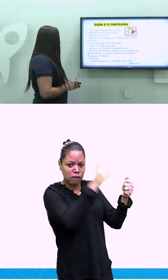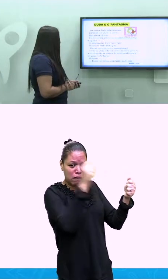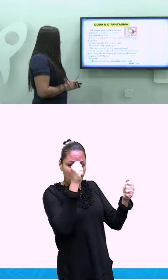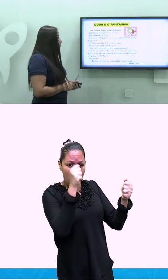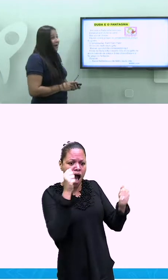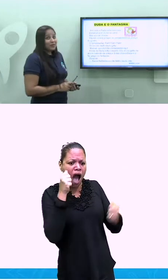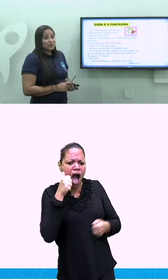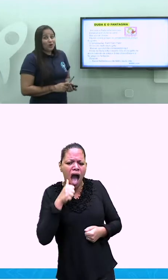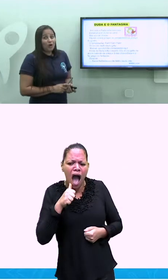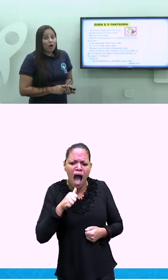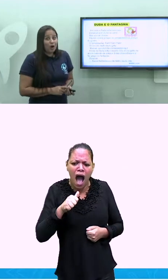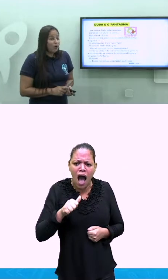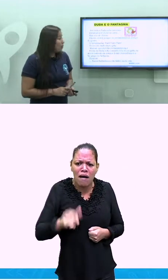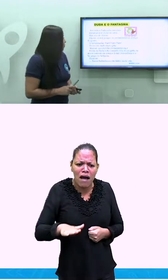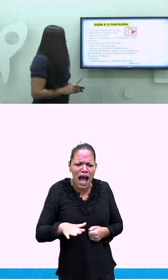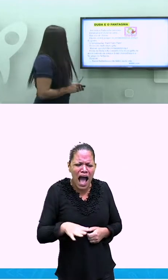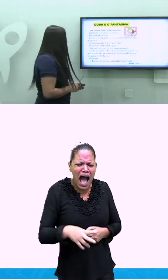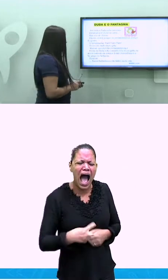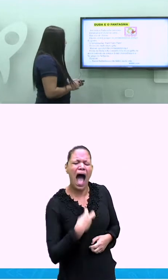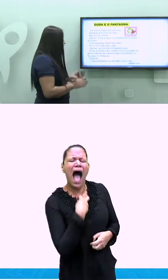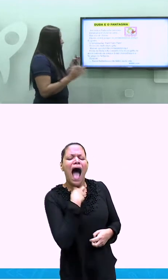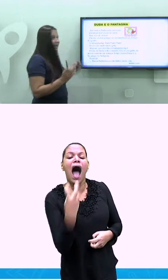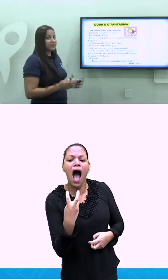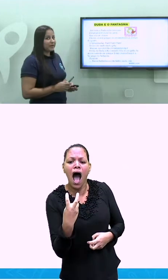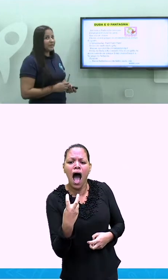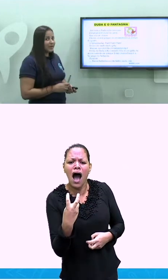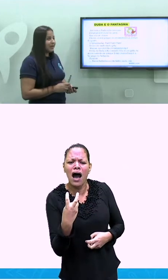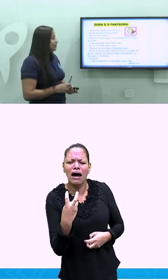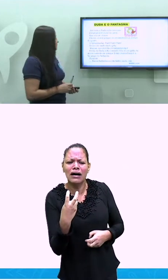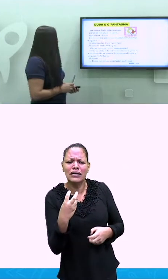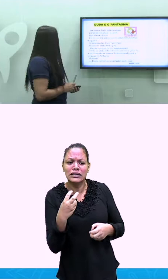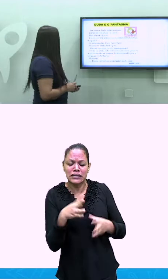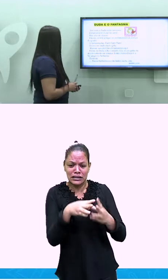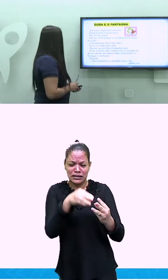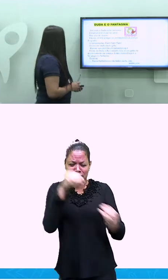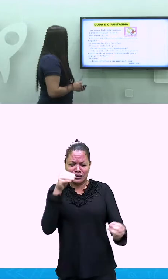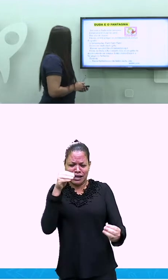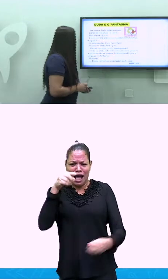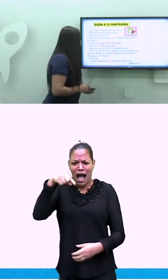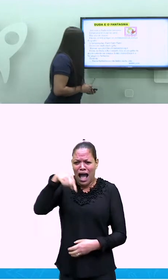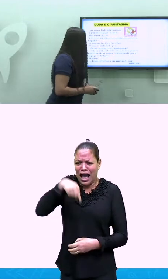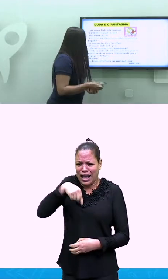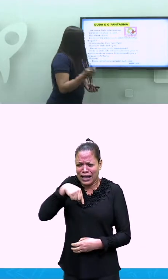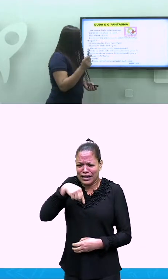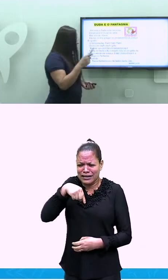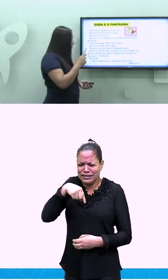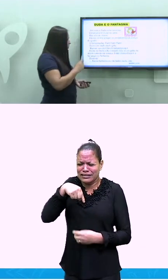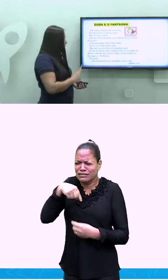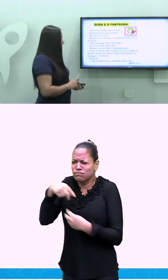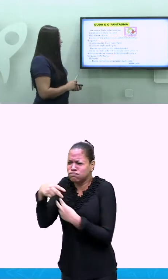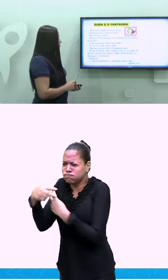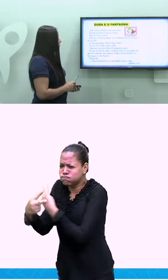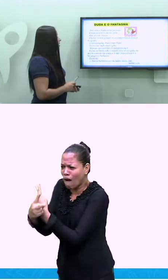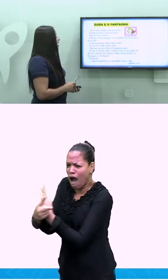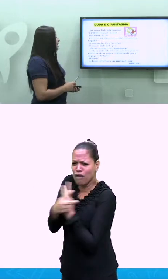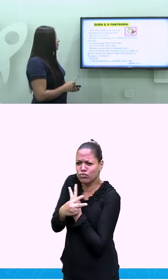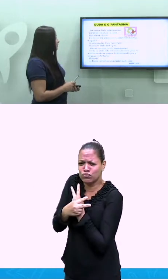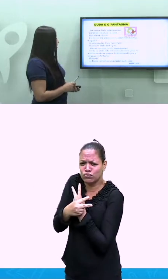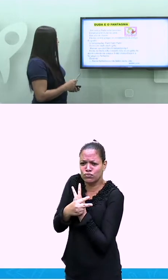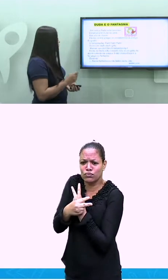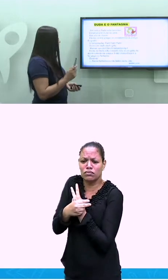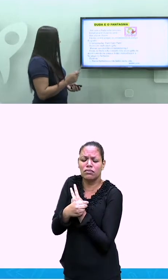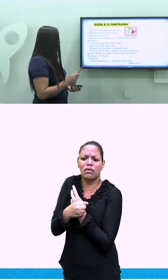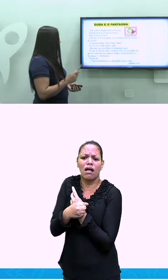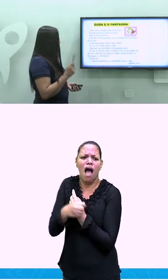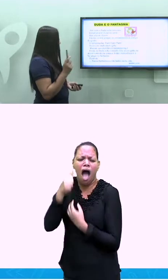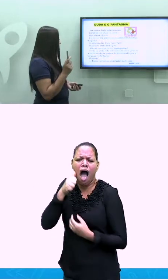grita: mamãe, socorro! Há um fantasma aqui. A mãe de Duda volta correndo. Ela